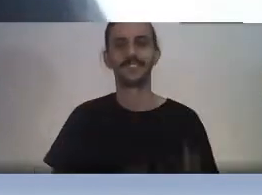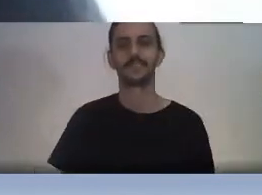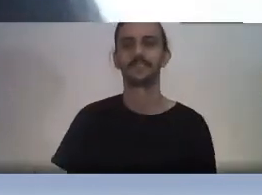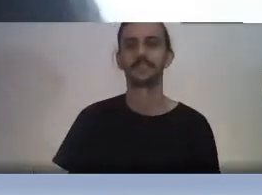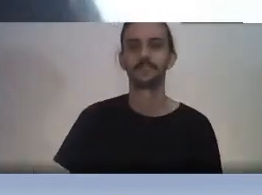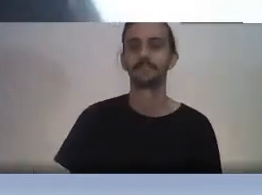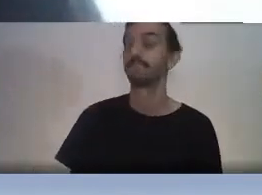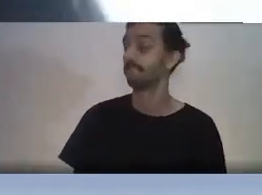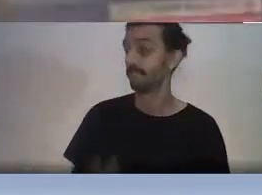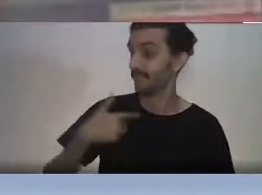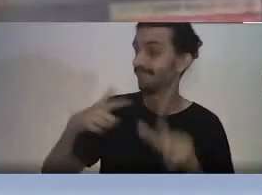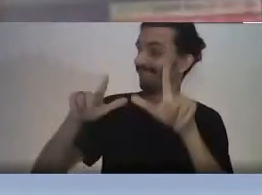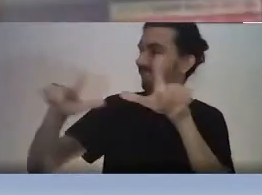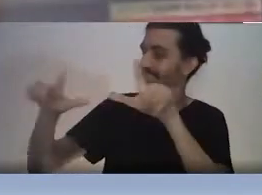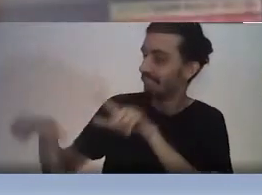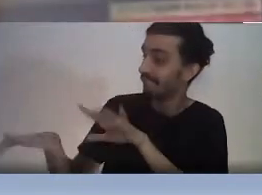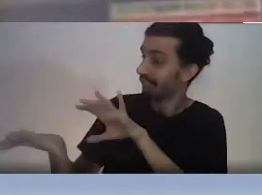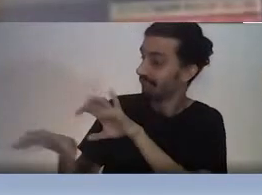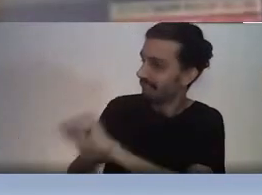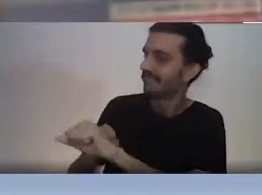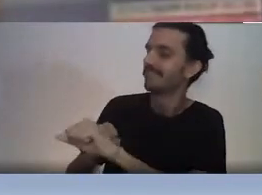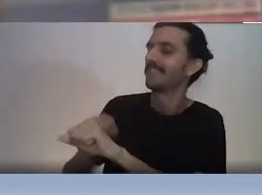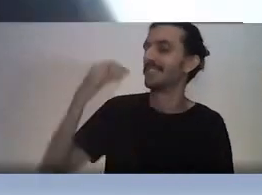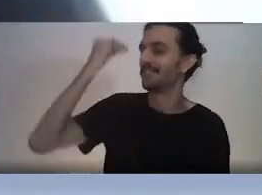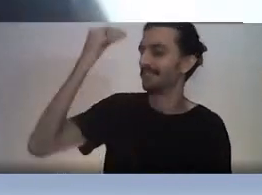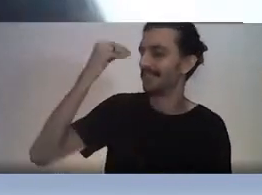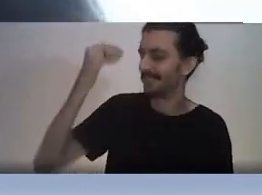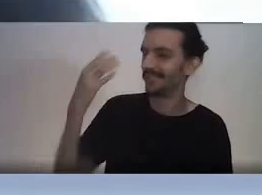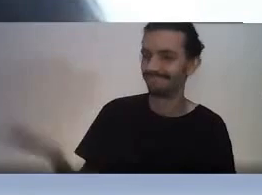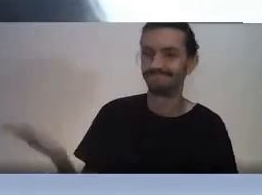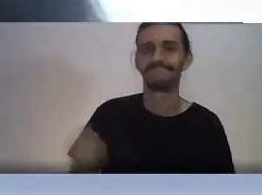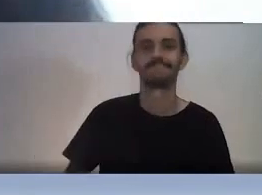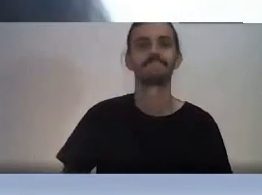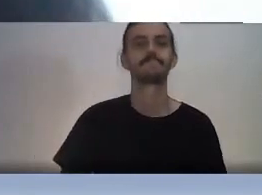lhe concedo o grau de psicóloga. Muito obrigada.